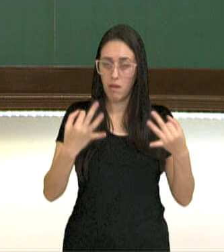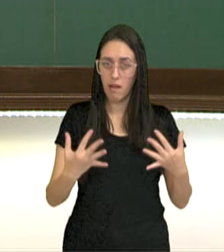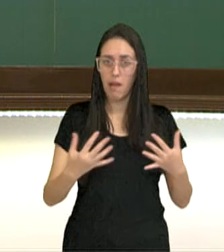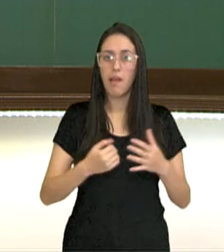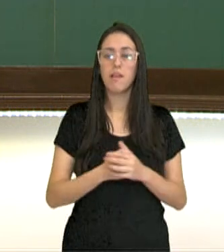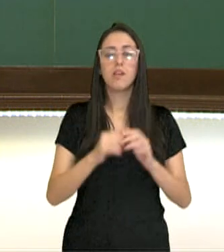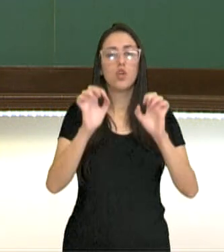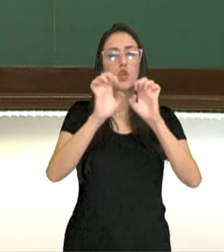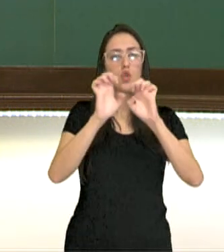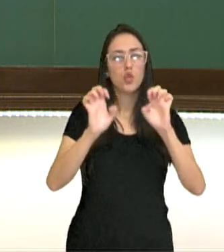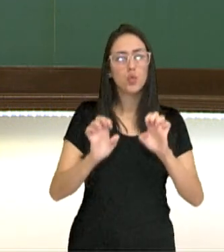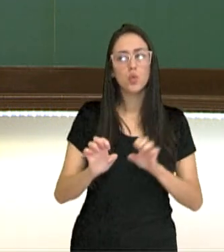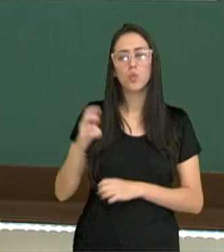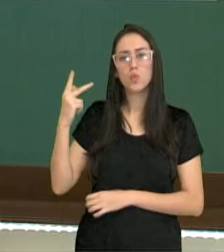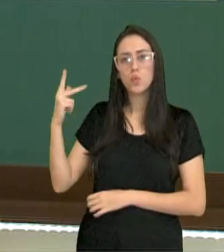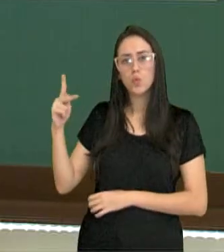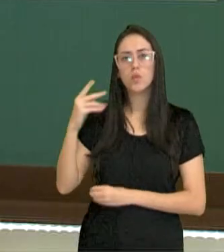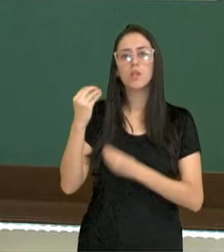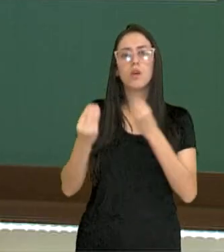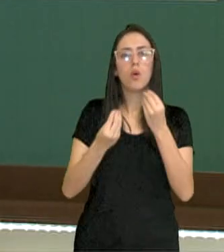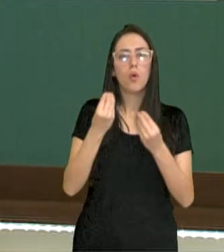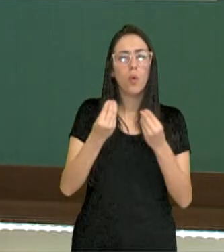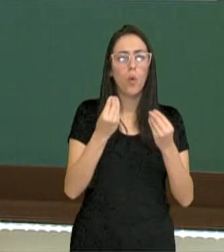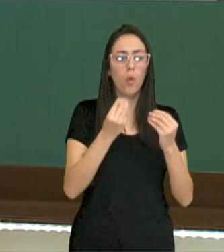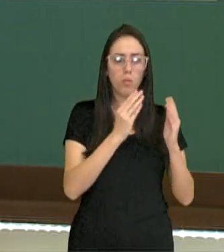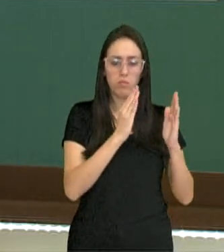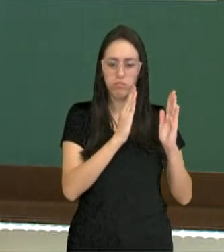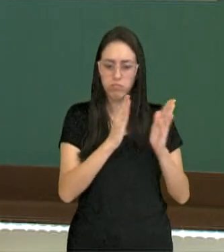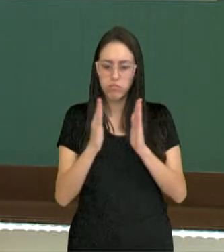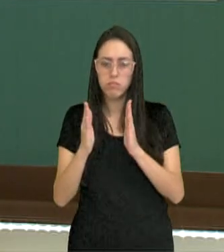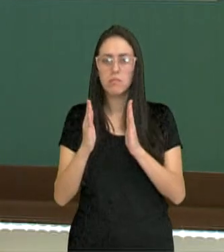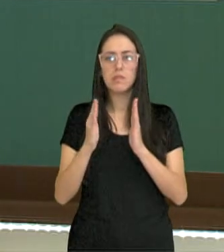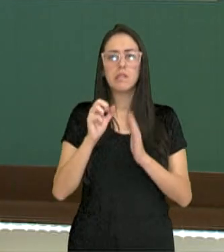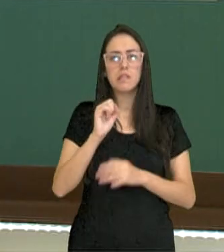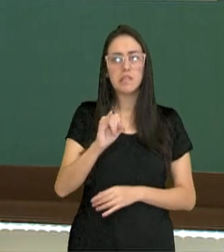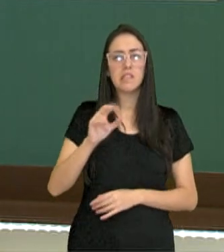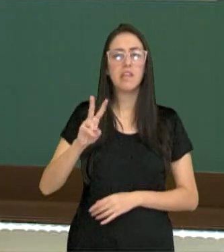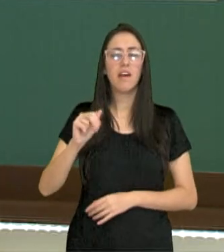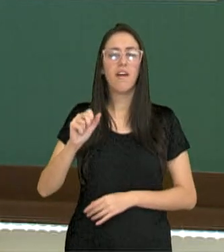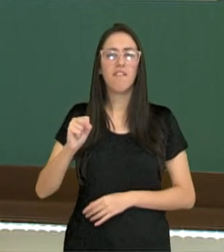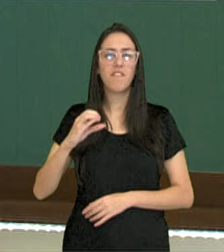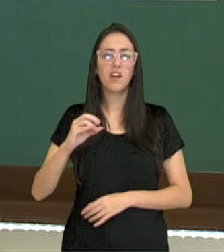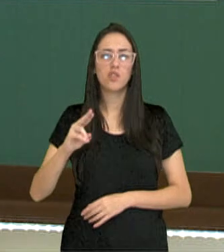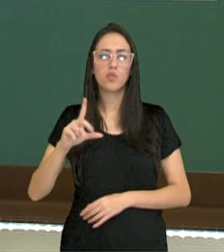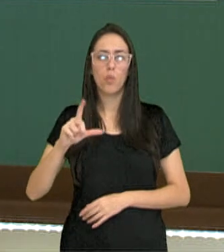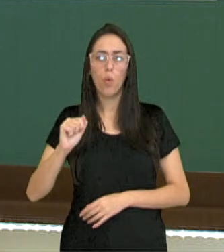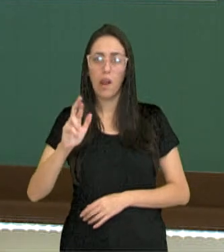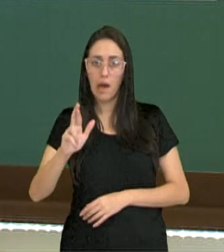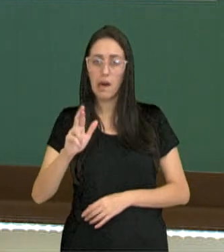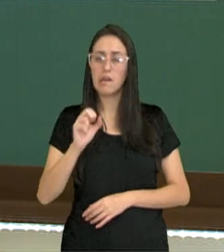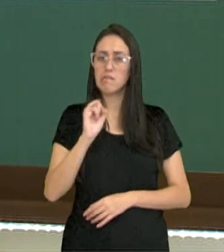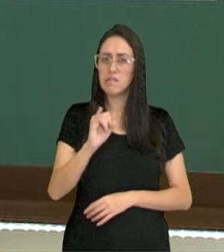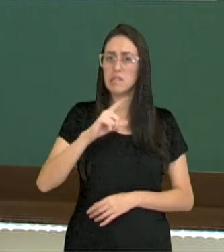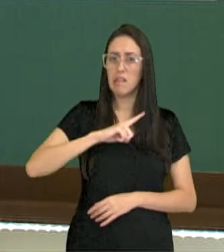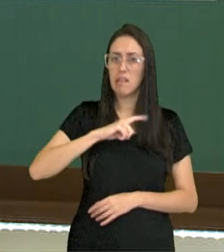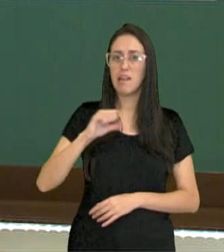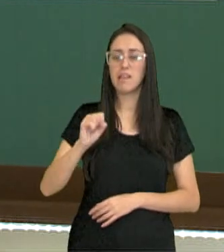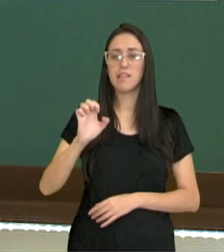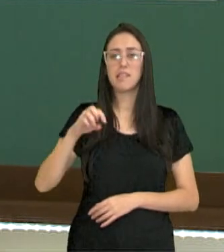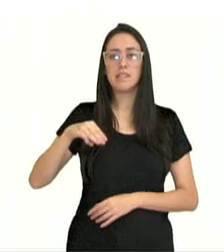dessa planta, as partes, se ela é vascular, se ela tem semente. Então, vamos fazer a